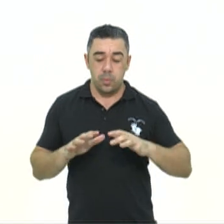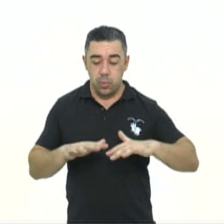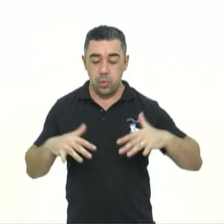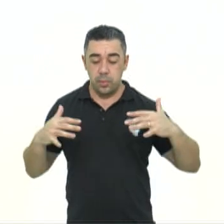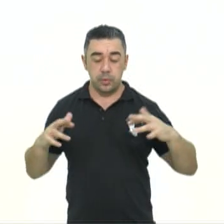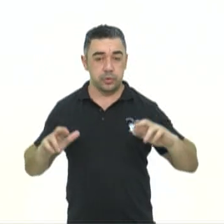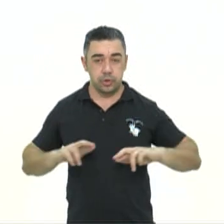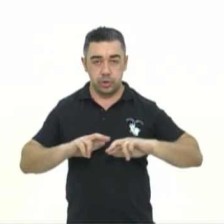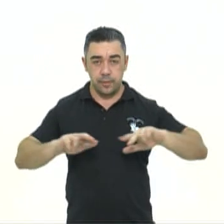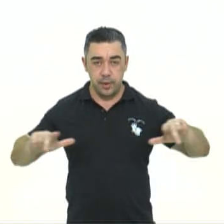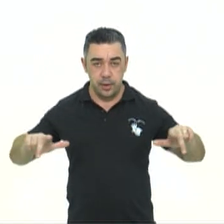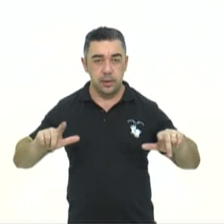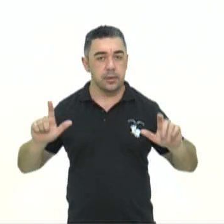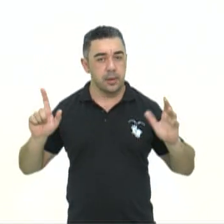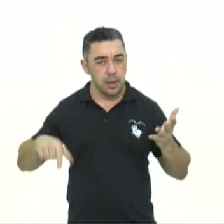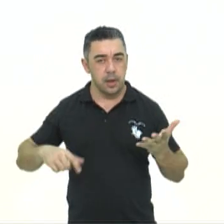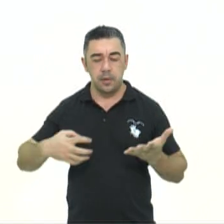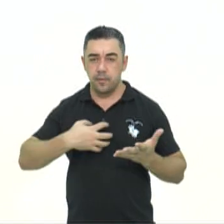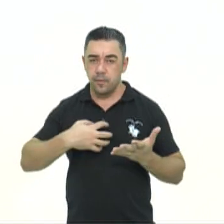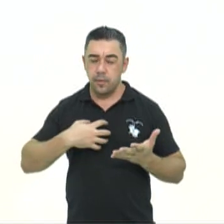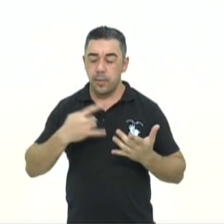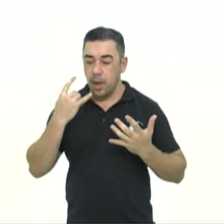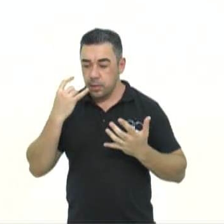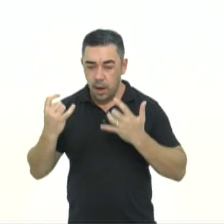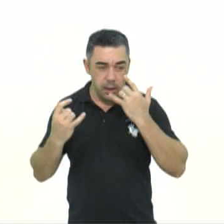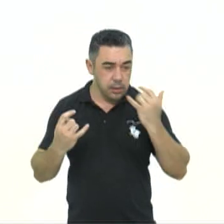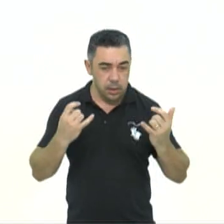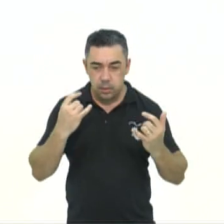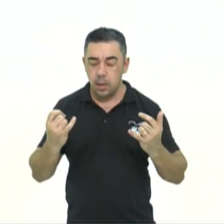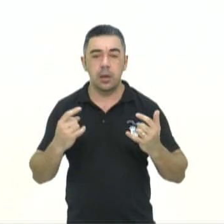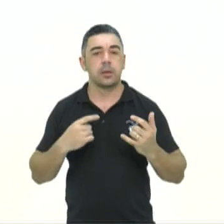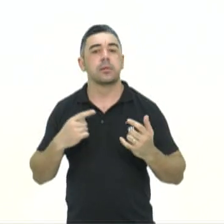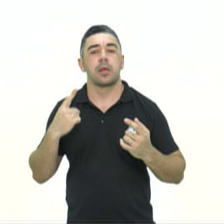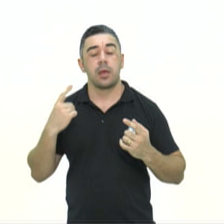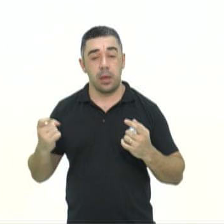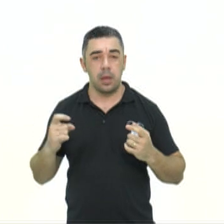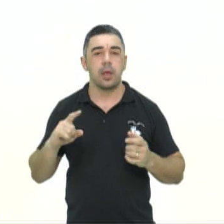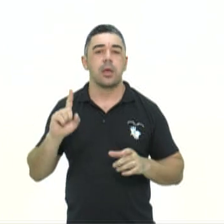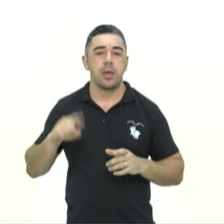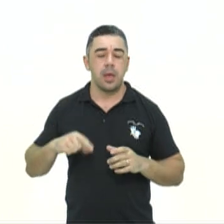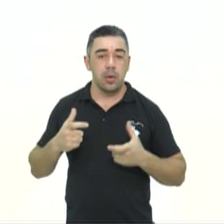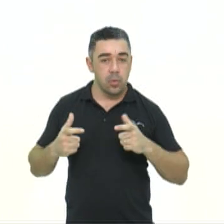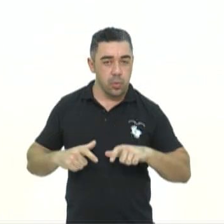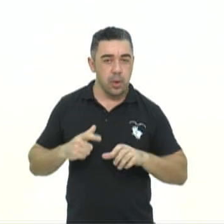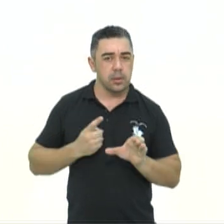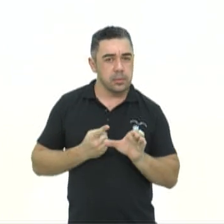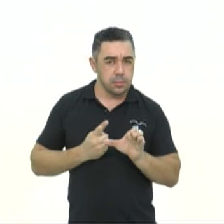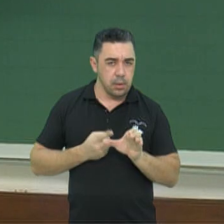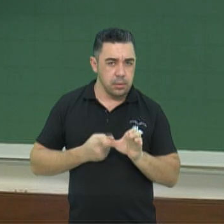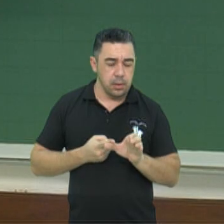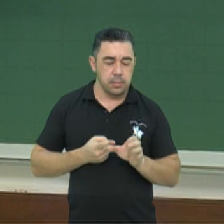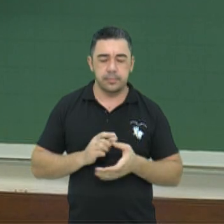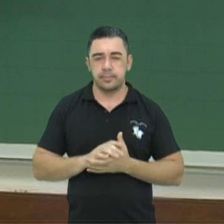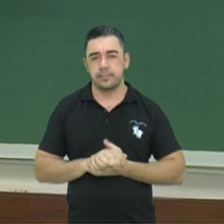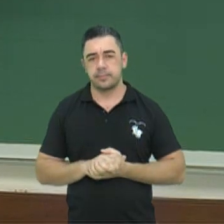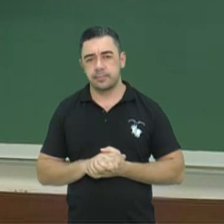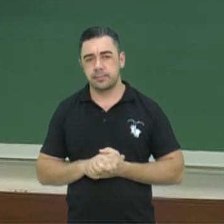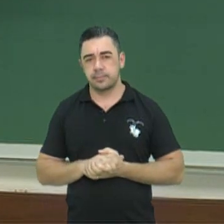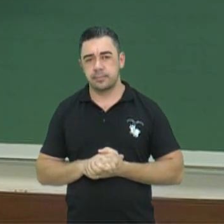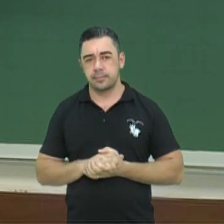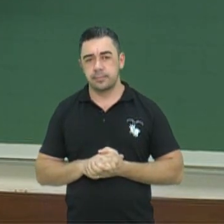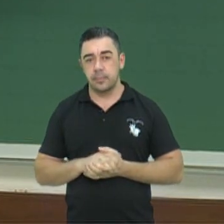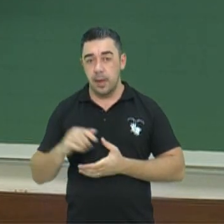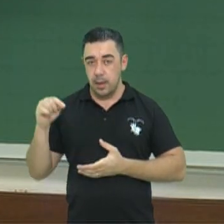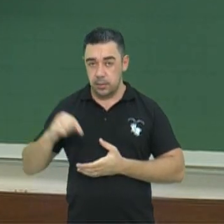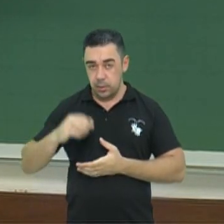é natural que formas tão diferentes de atrair atenção possam ser encontradas em centros urbanos. Então,